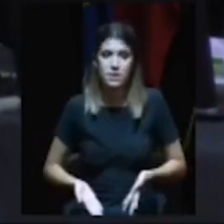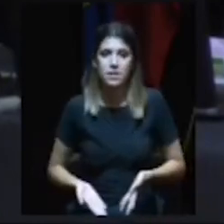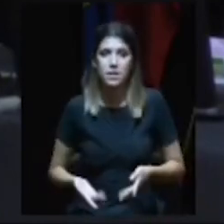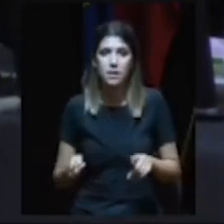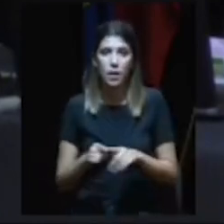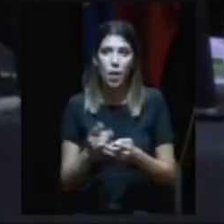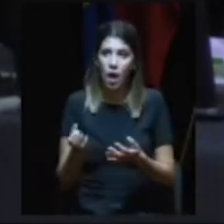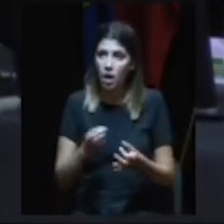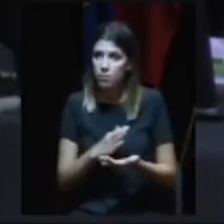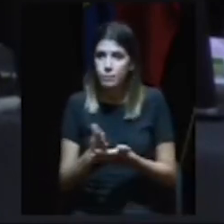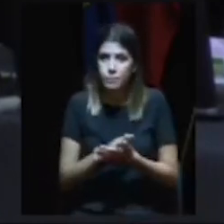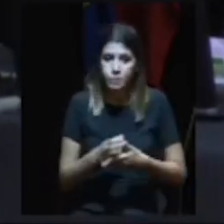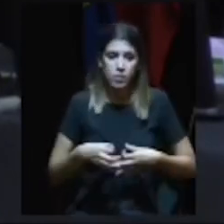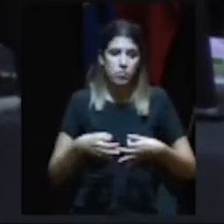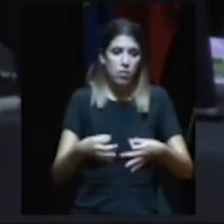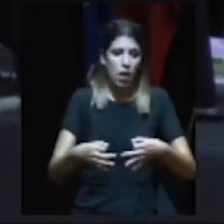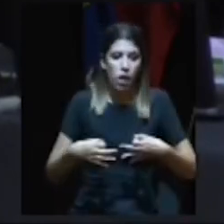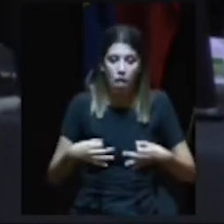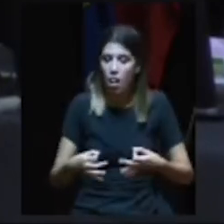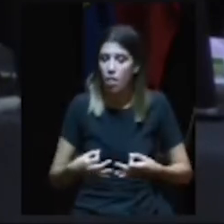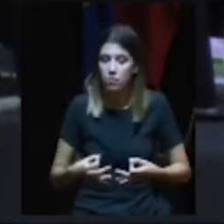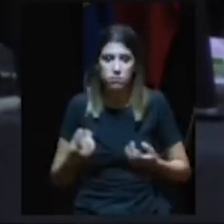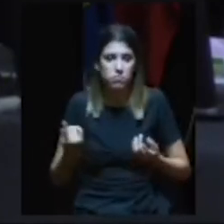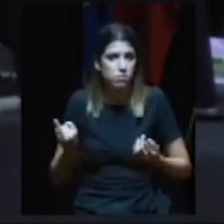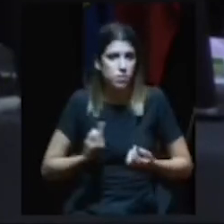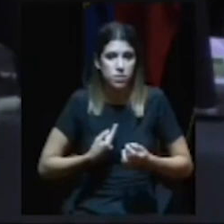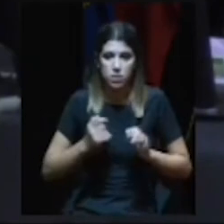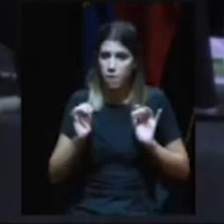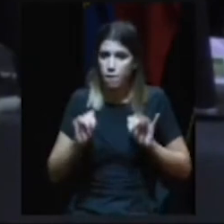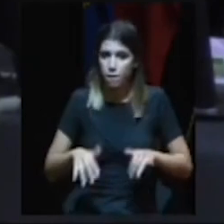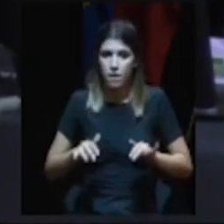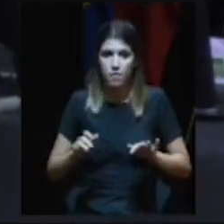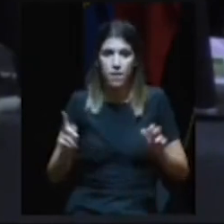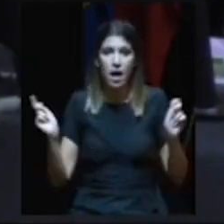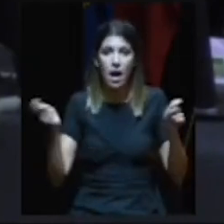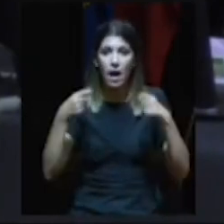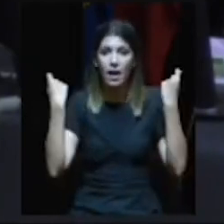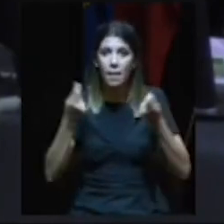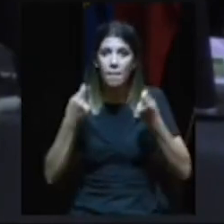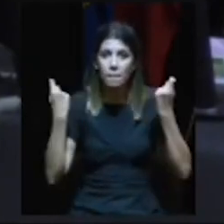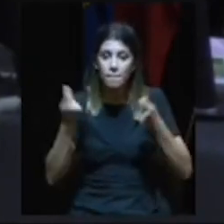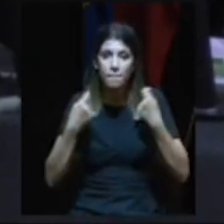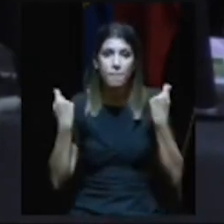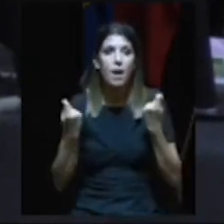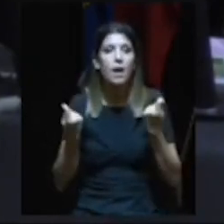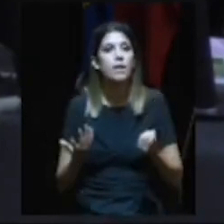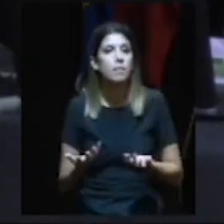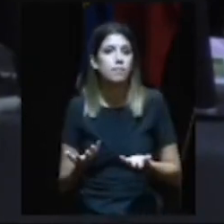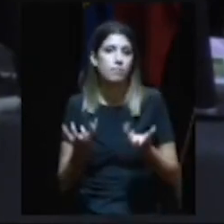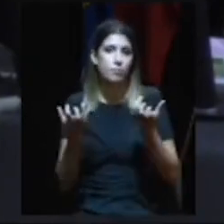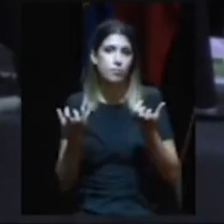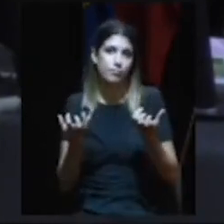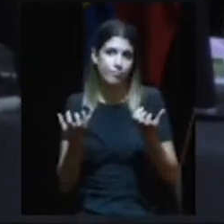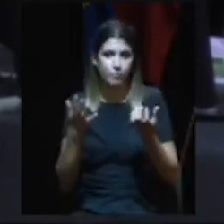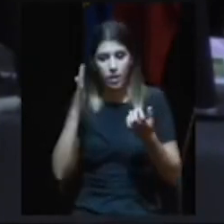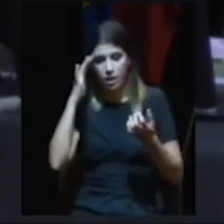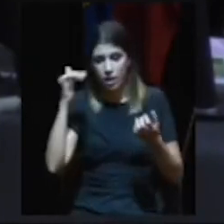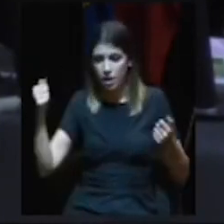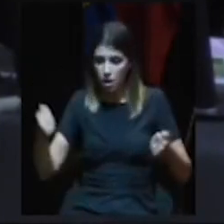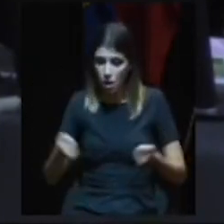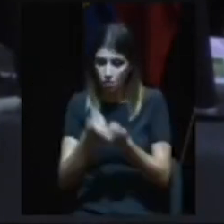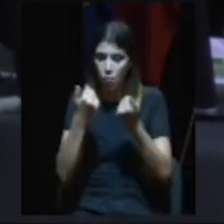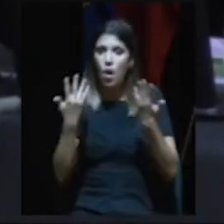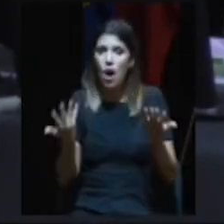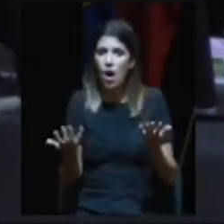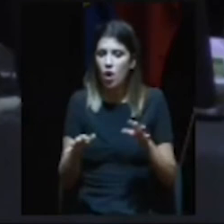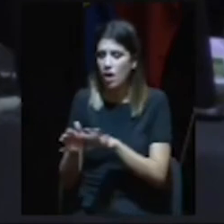sair destas trincheiras que a campanha eleitoral quis trazer e discutirmos